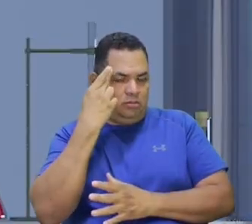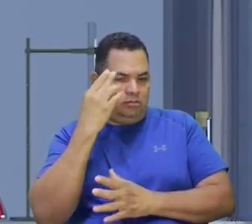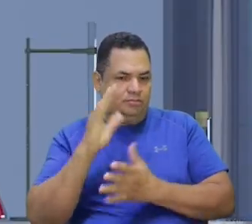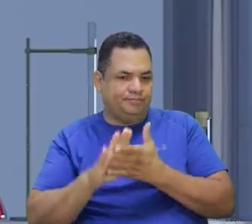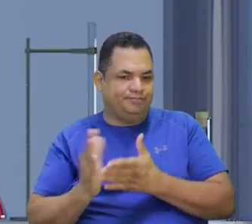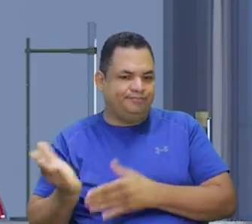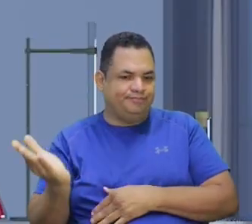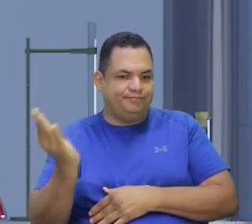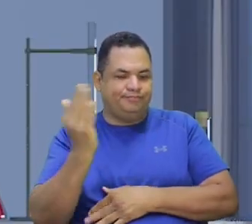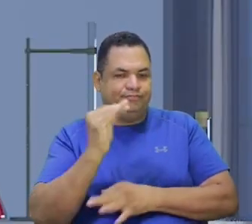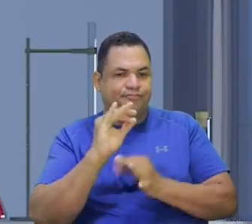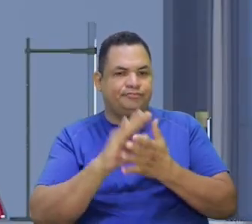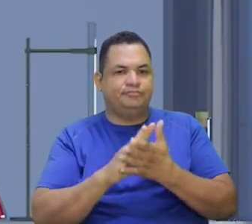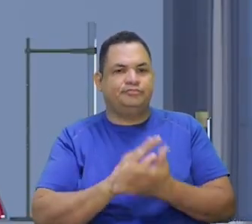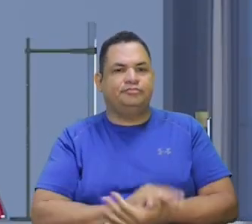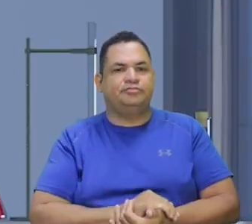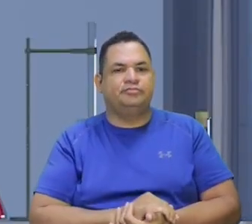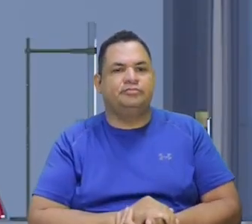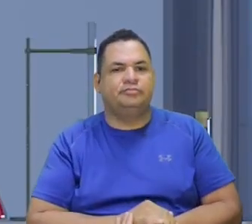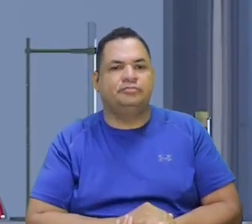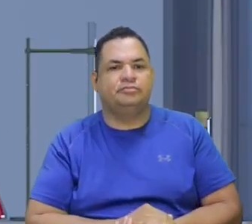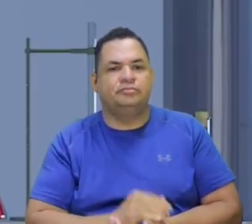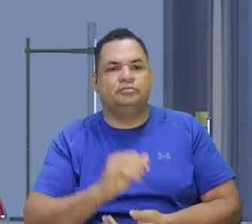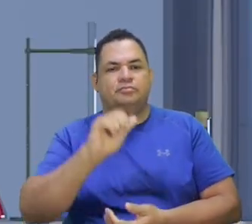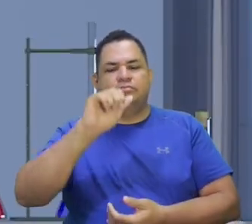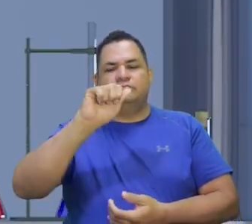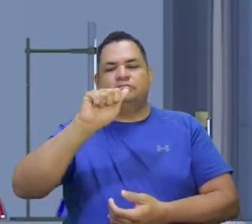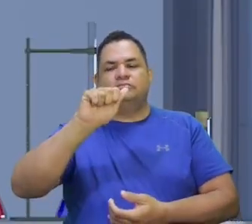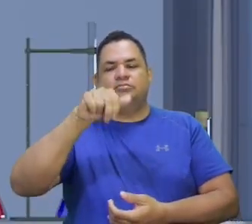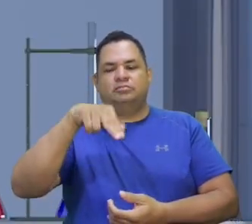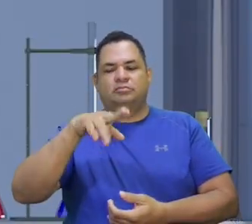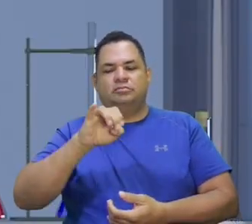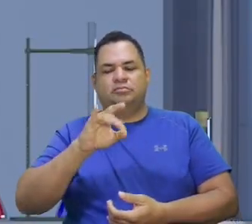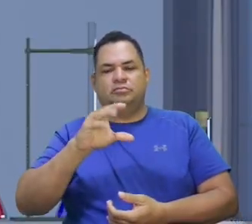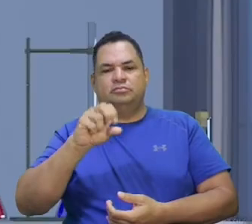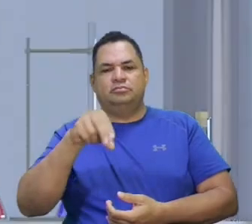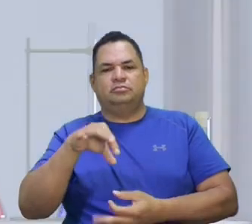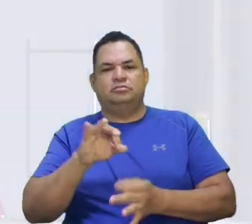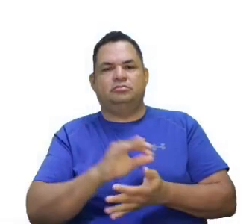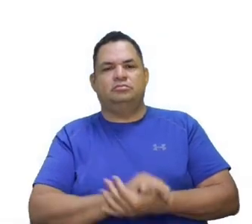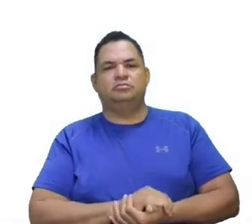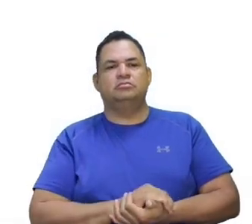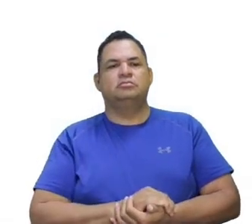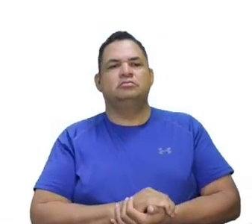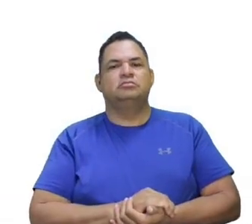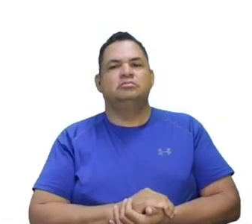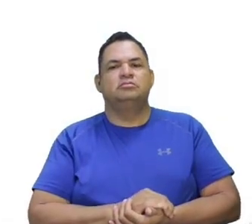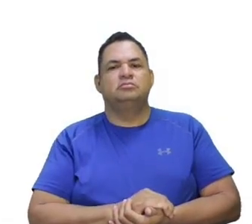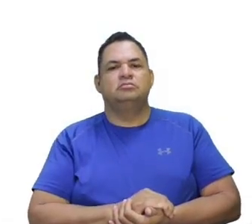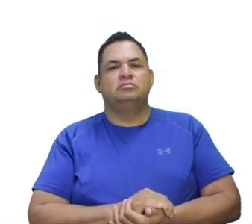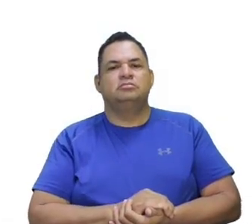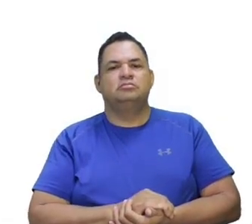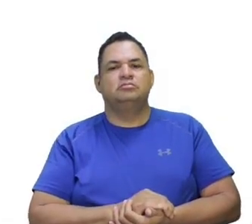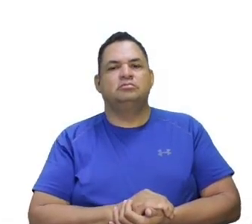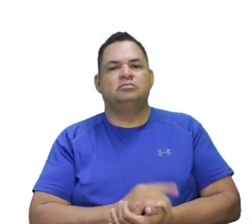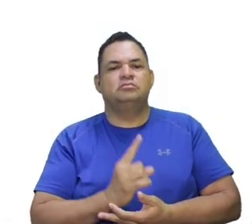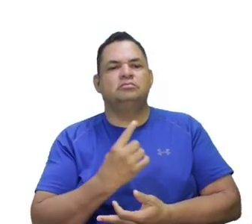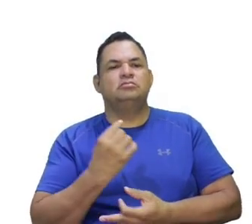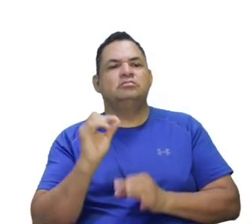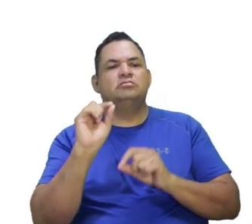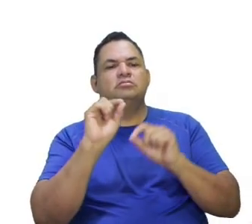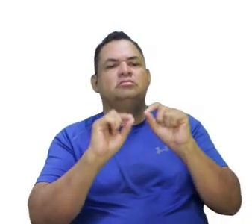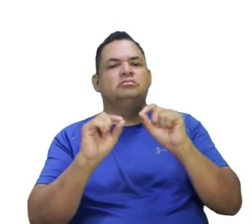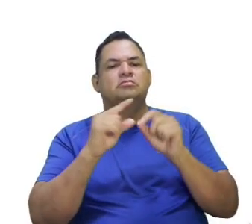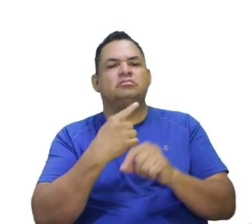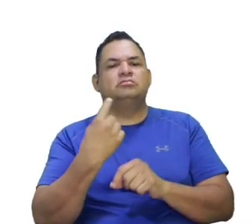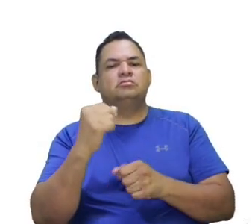Vamos lá para a gente falar então dos nossos ânions, nossos íons negativos. O que nós vamos estar